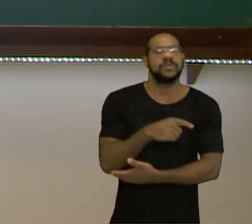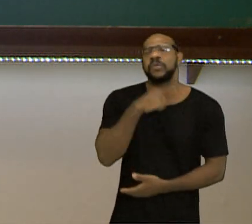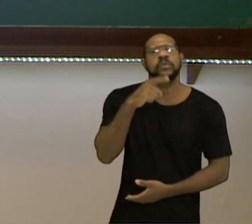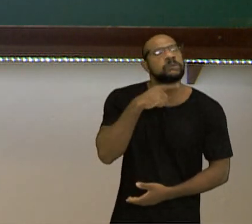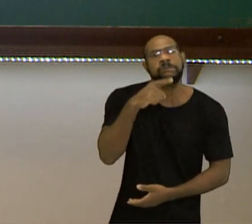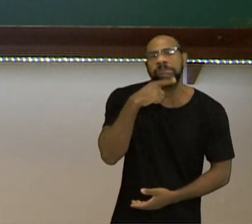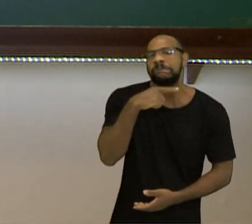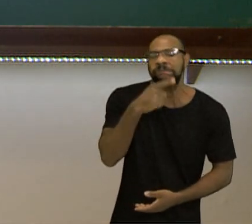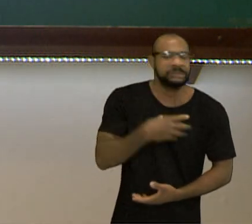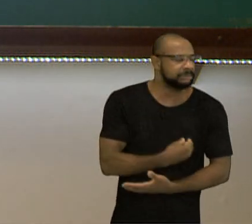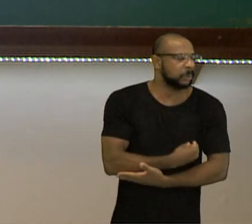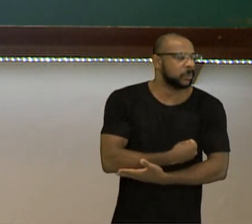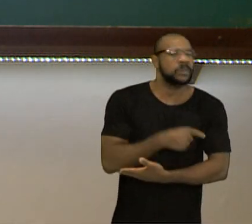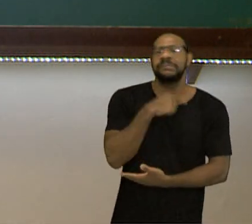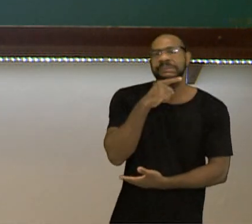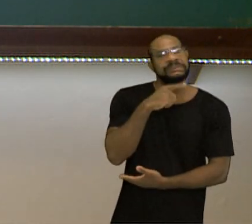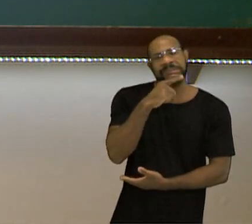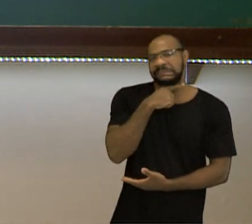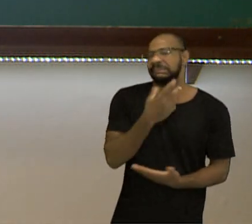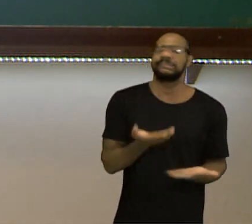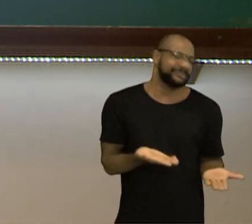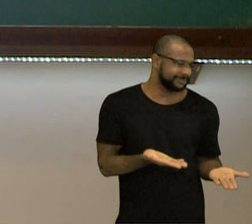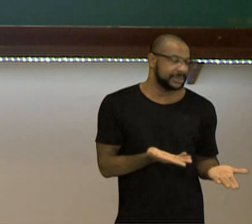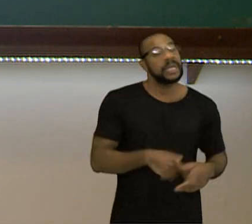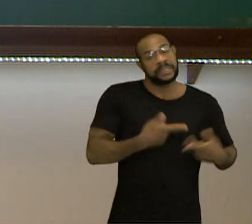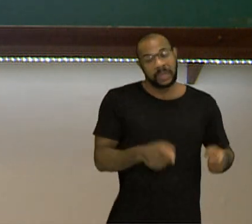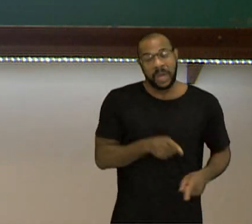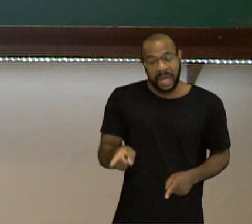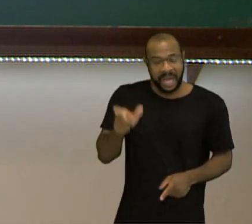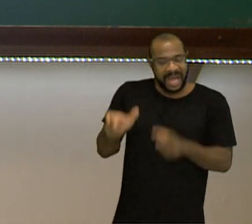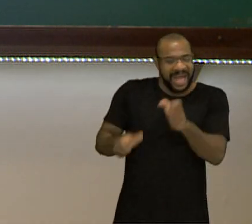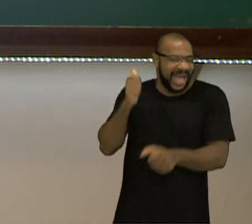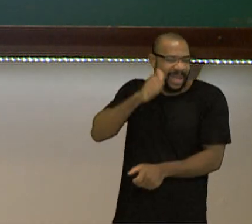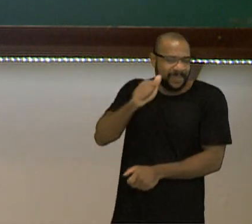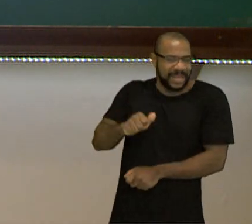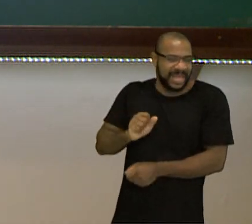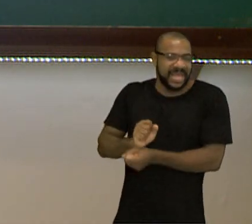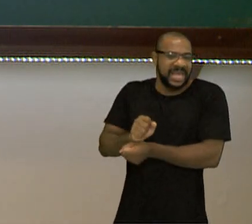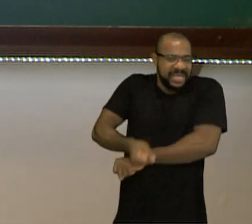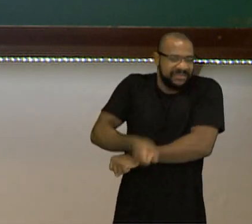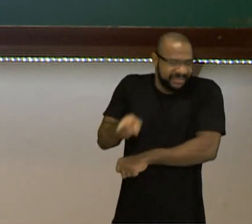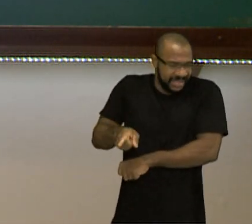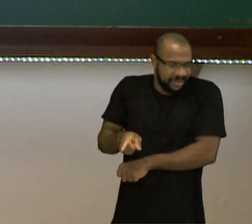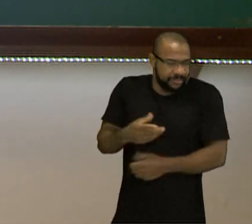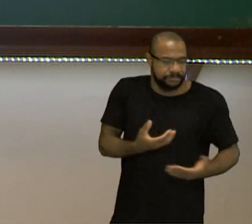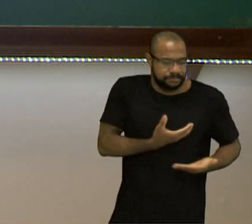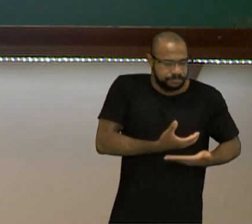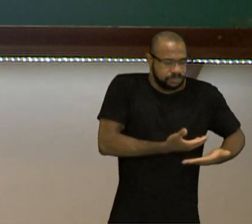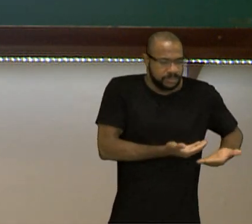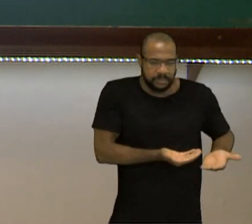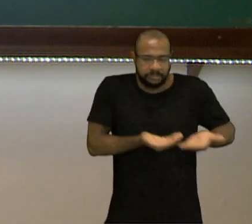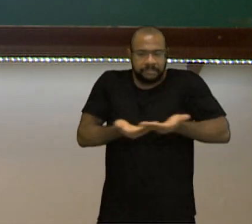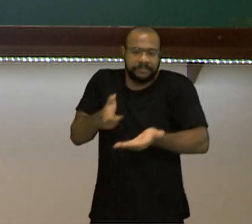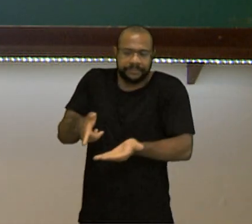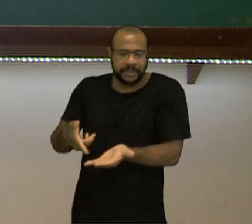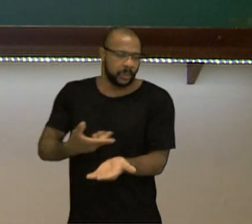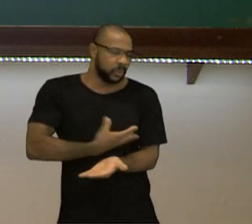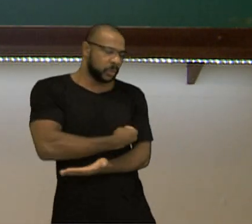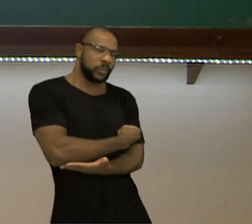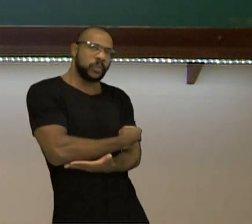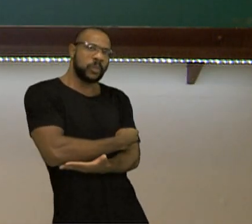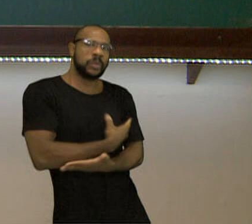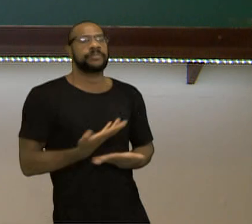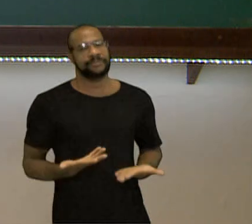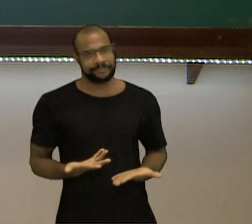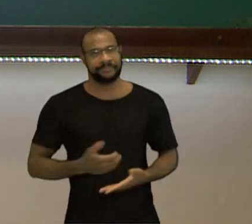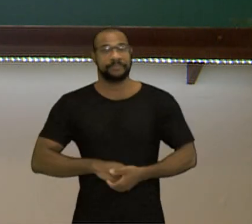a africanas escravizadas que se tornavam, portanto, amas de leite dessas crianças brancas durante o período colonial